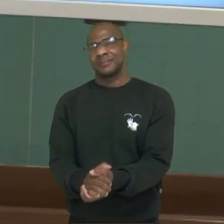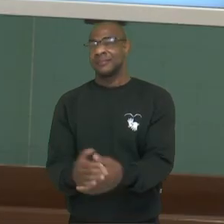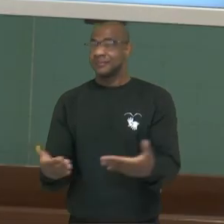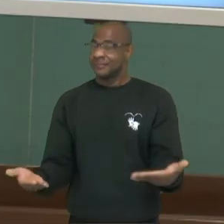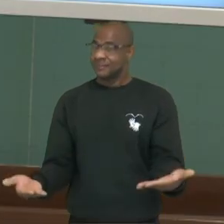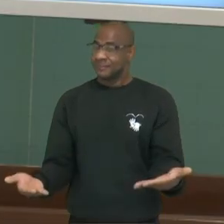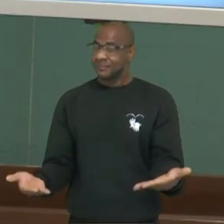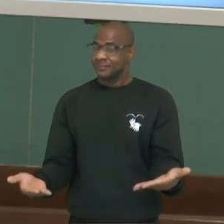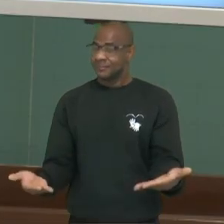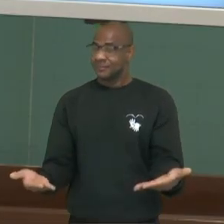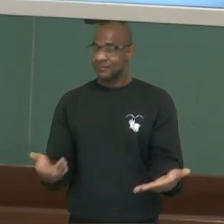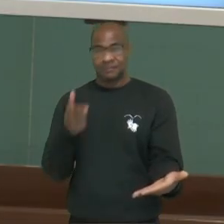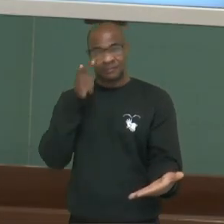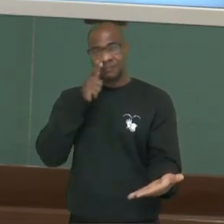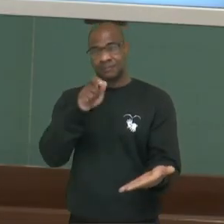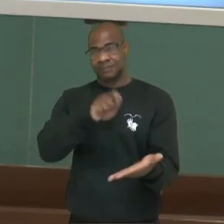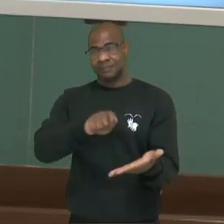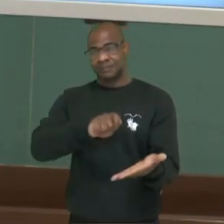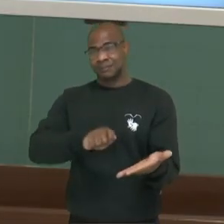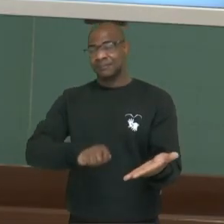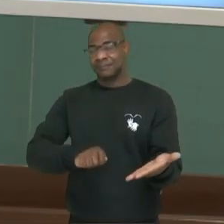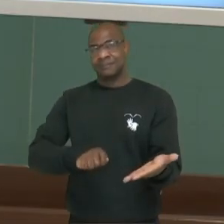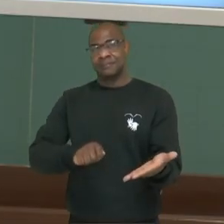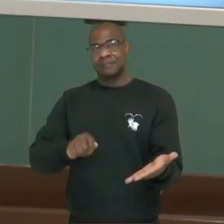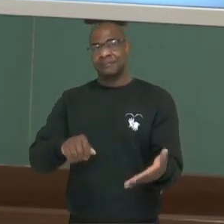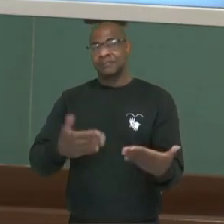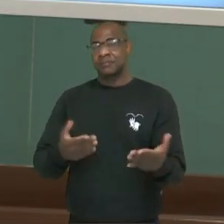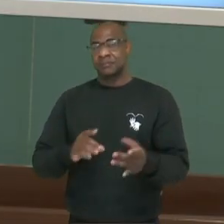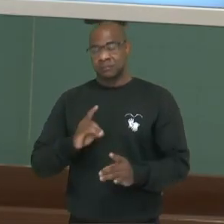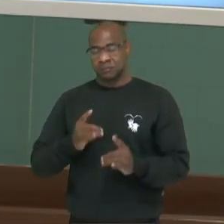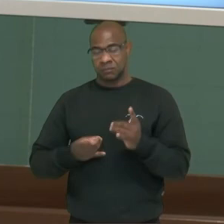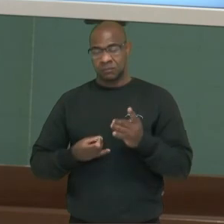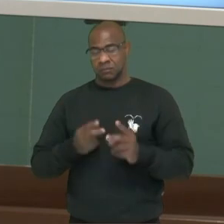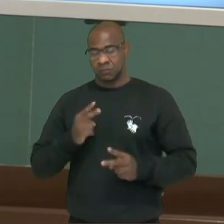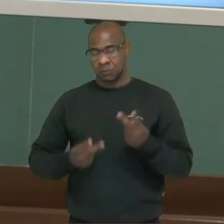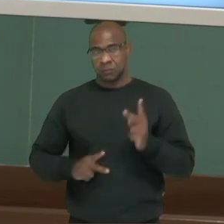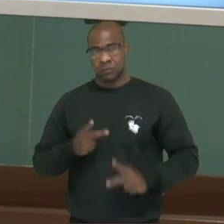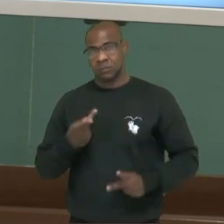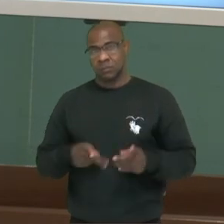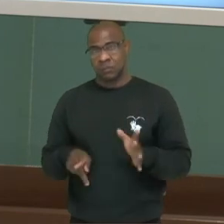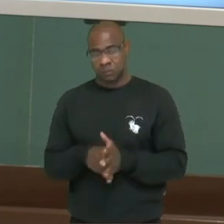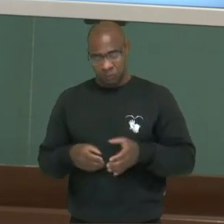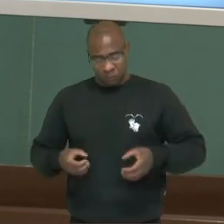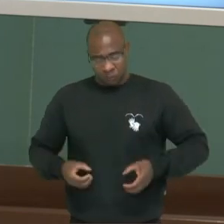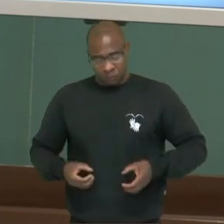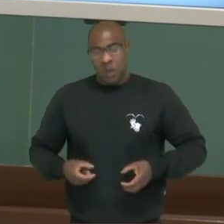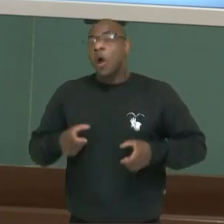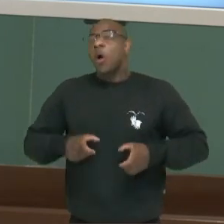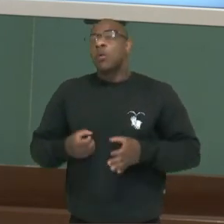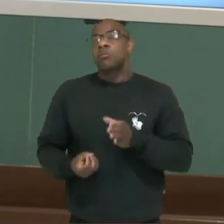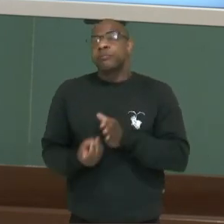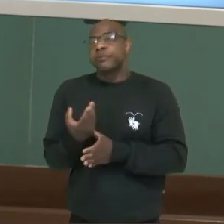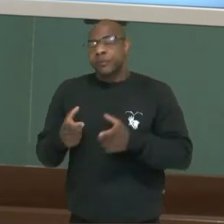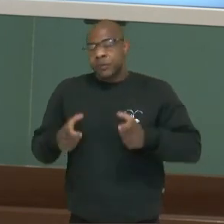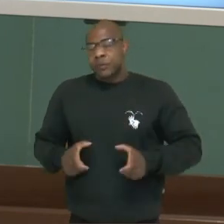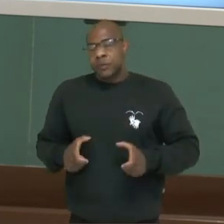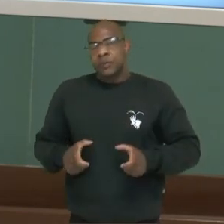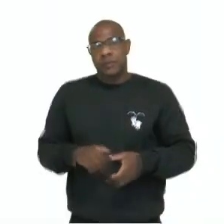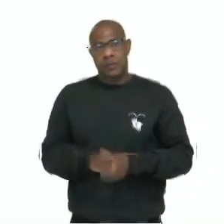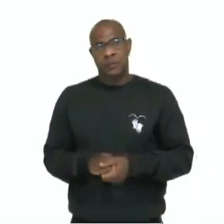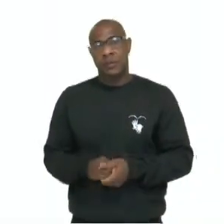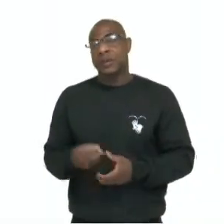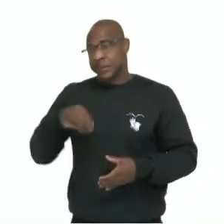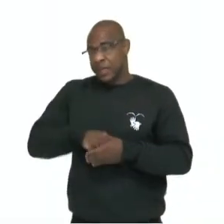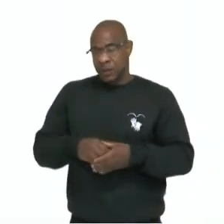E aí, conseguiram anotar? Quais são os hormônios ovarianos? Onde eles são formados? Então, eles são formados